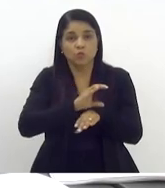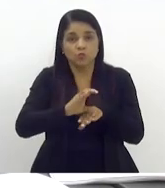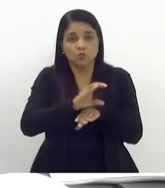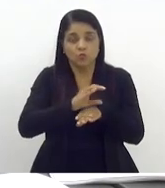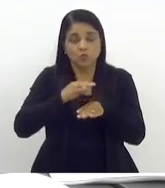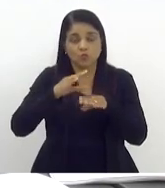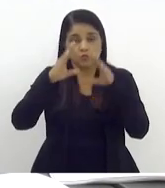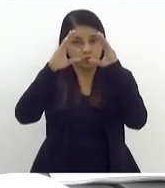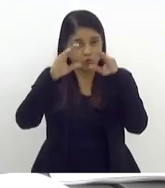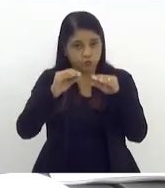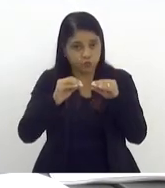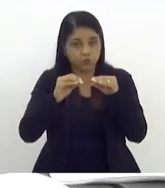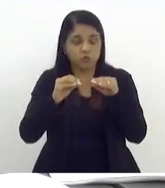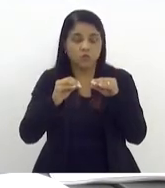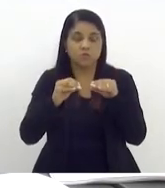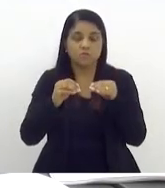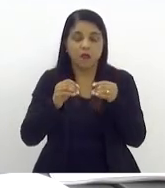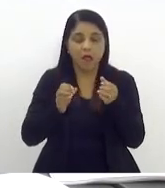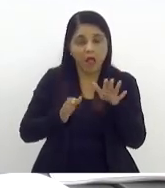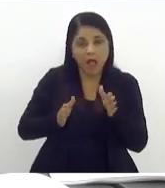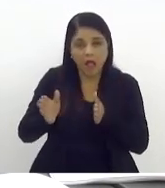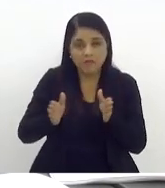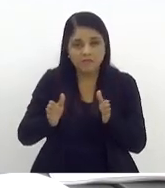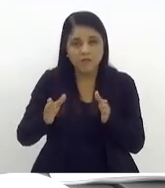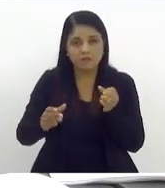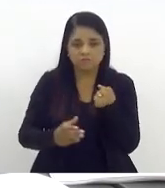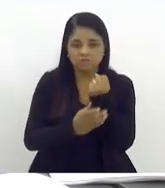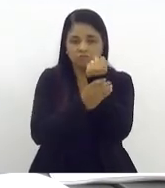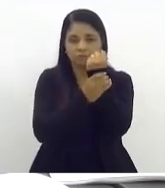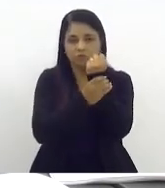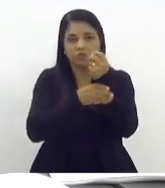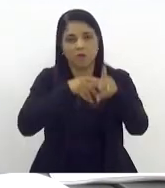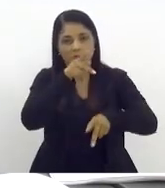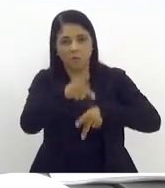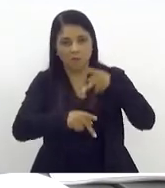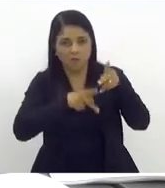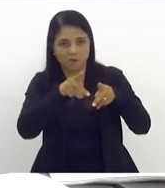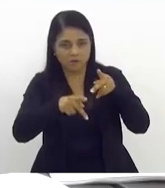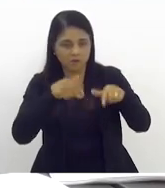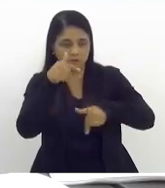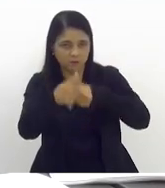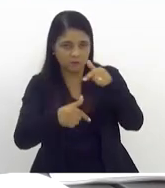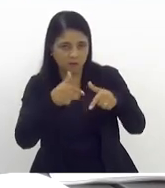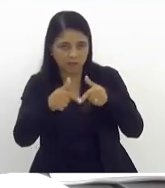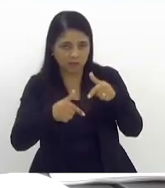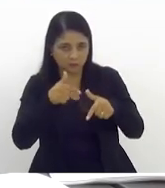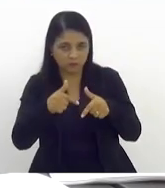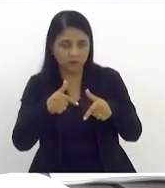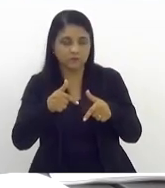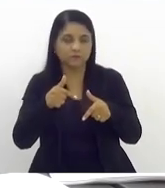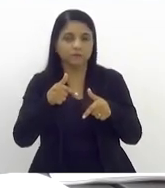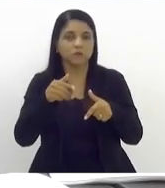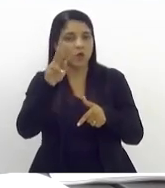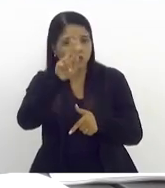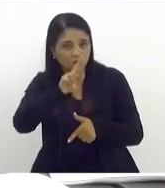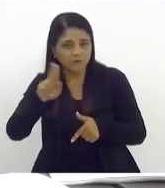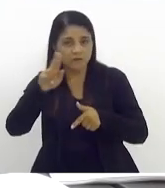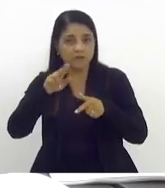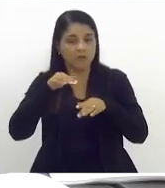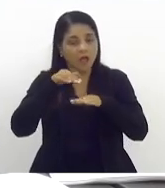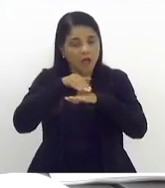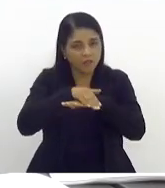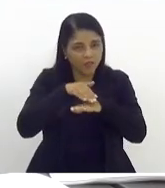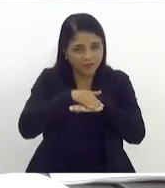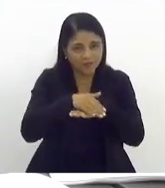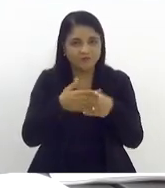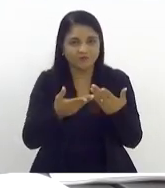acesso da população trabalhadora ao ensino superior, e é uma universidade que, né, pelo bem do Rio de